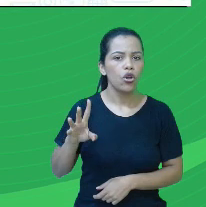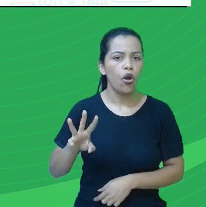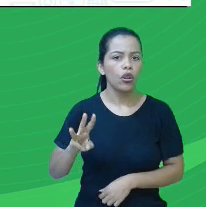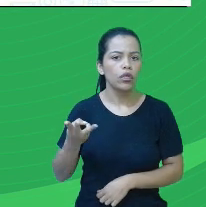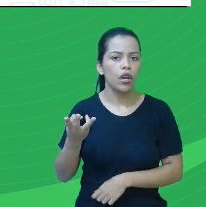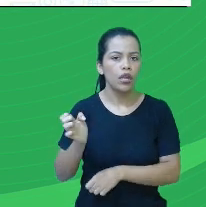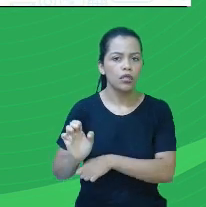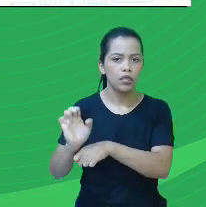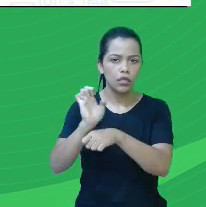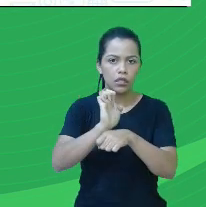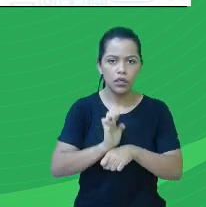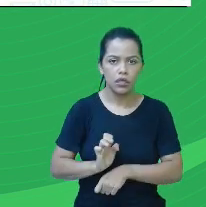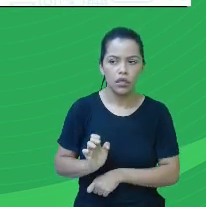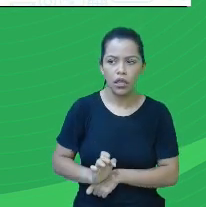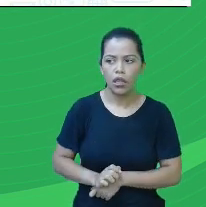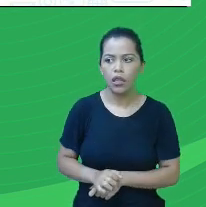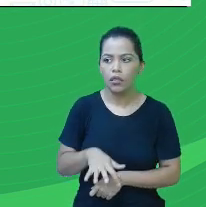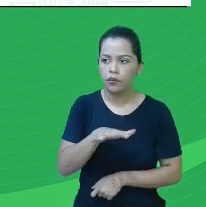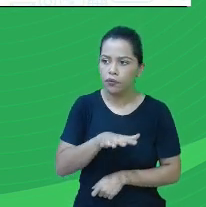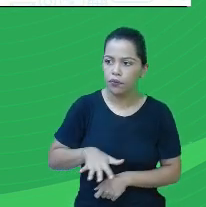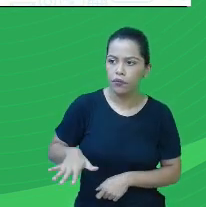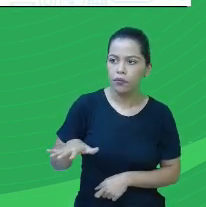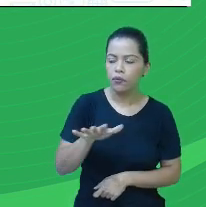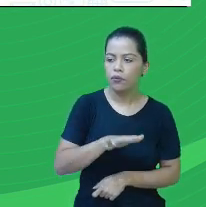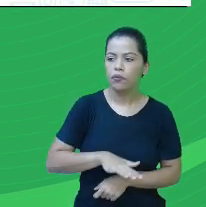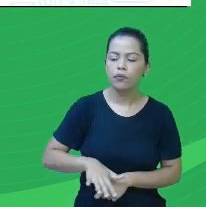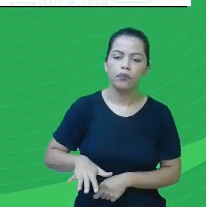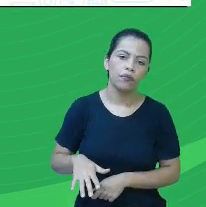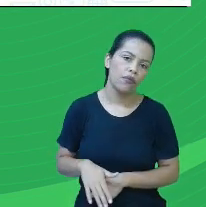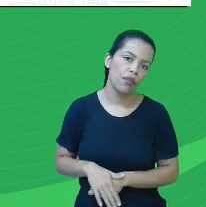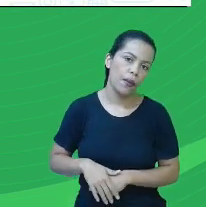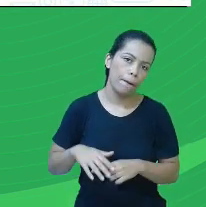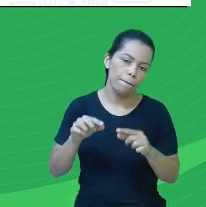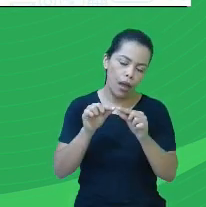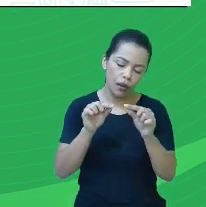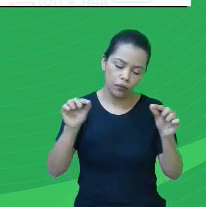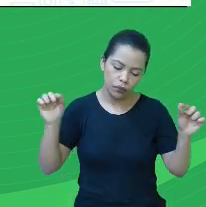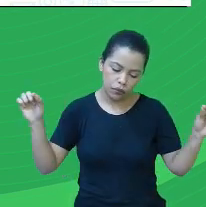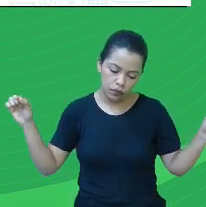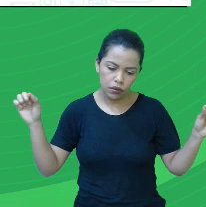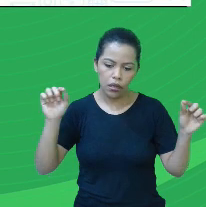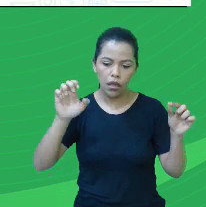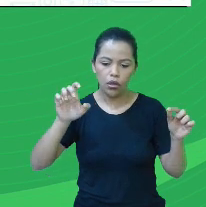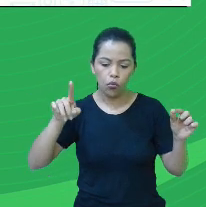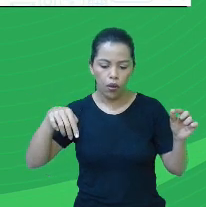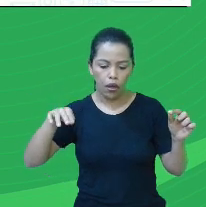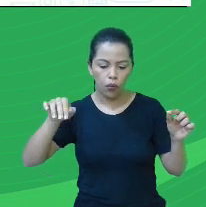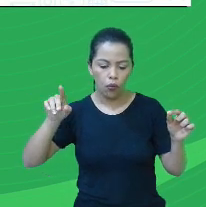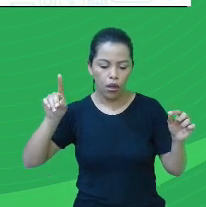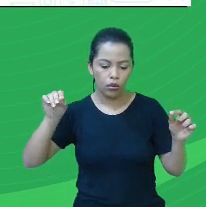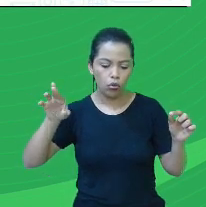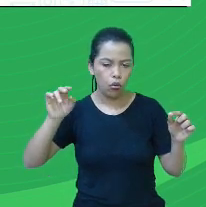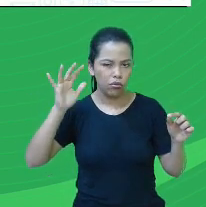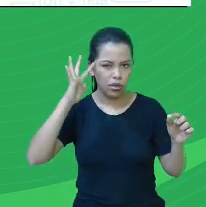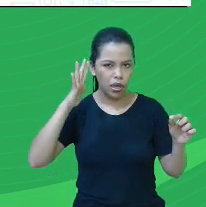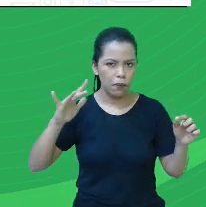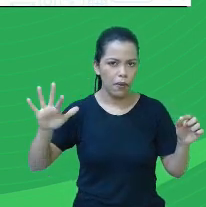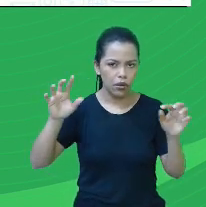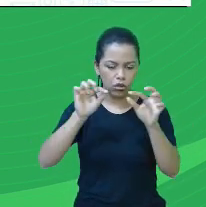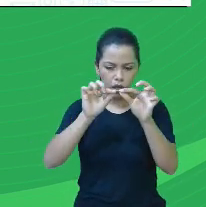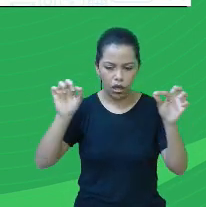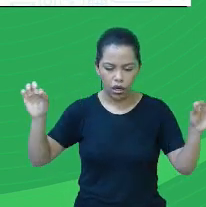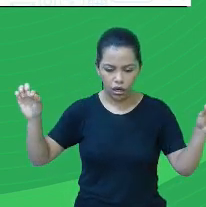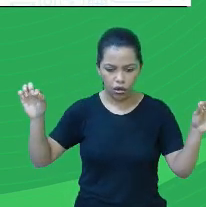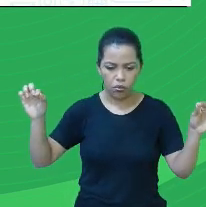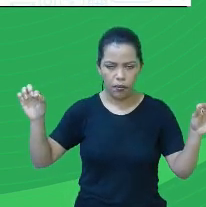3 estados e nessa região, como ela está mais afastada daquela linha imaginária, que é a linha do Equador, chega